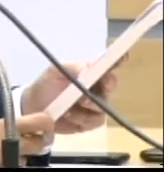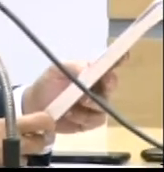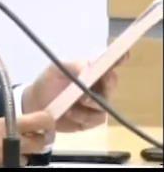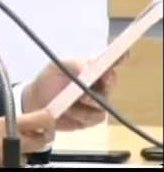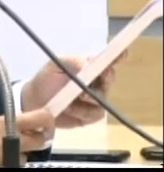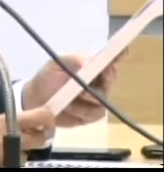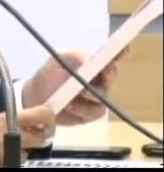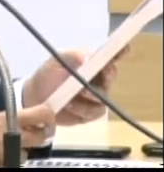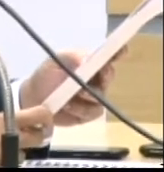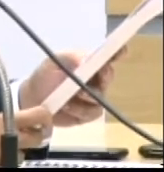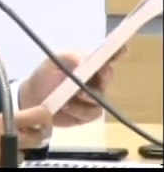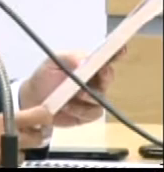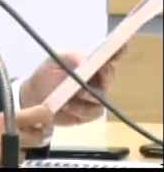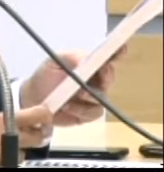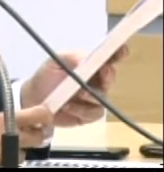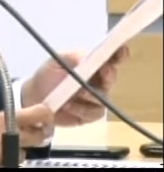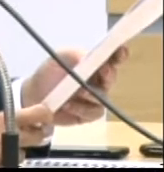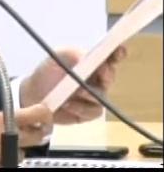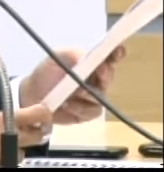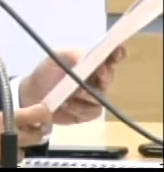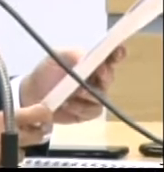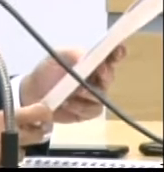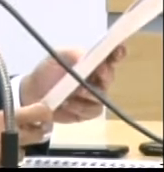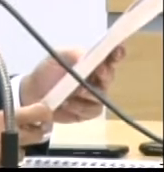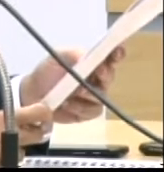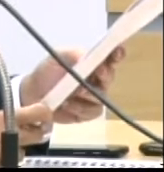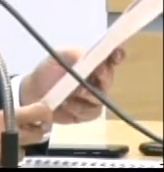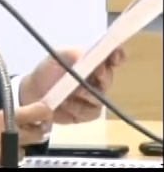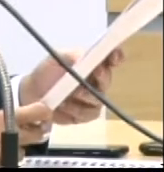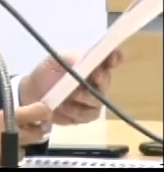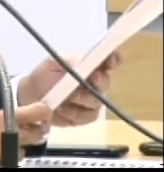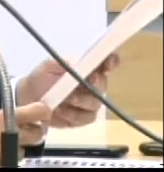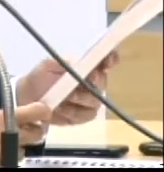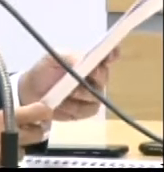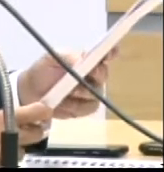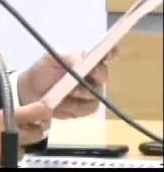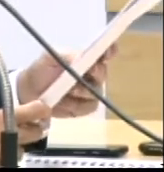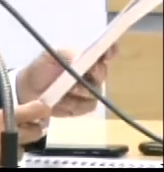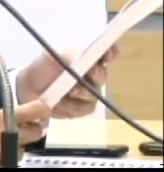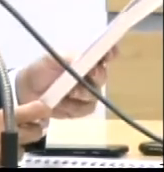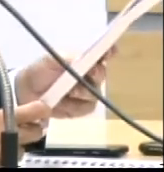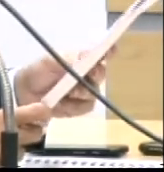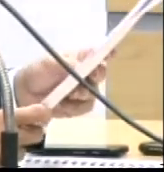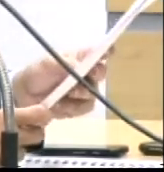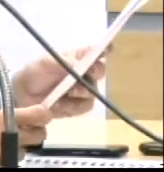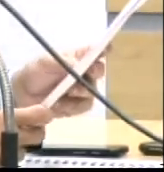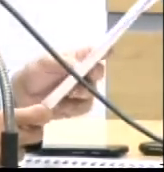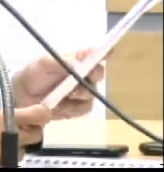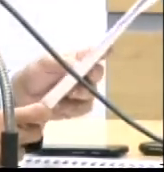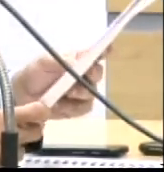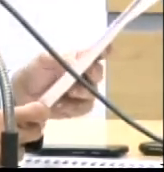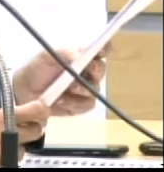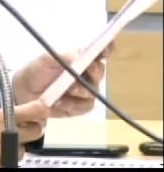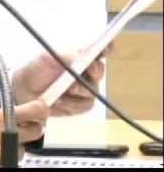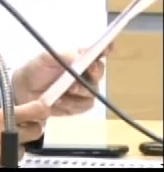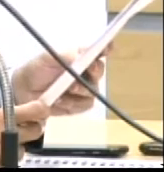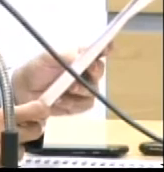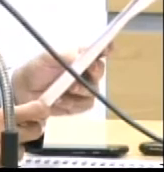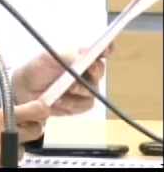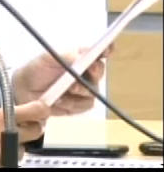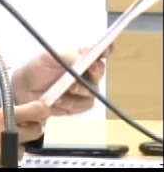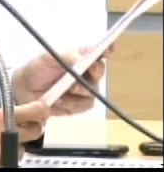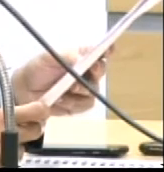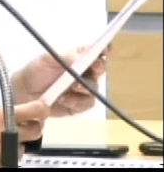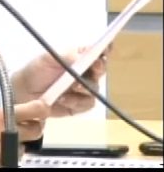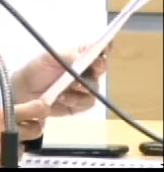Sertaneja de Raiz Caipira a ser comemorado anualmente no dia 3 de maio e da outras providências. Pareceres número 18 da Comissão de Justiça, número 20